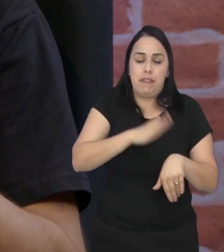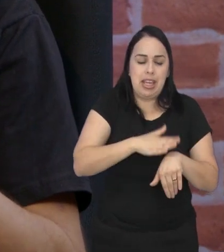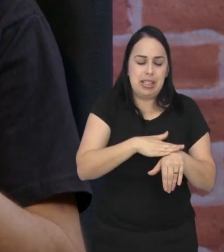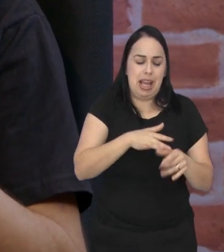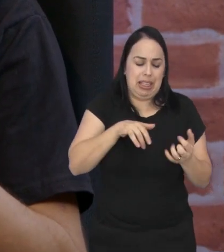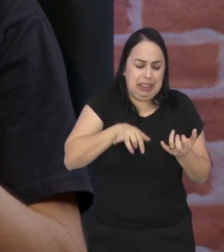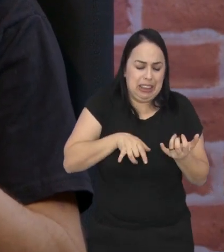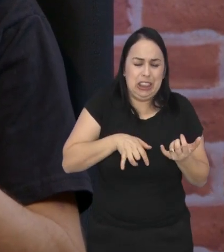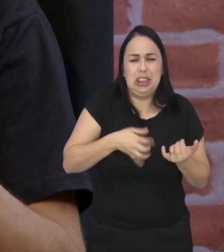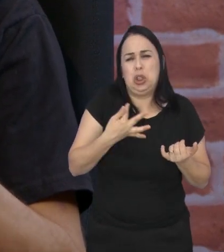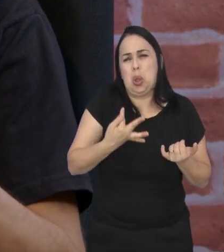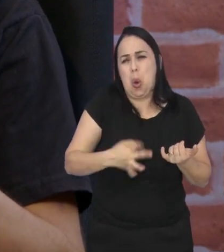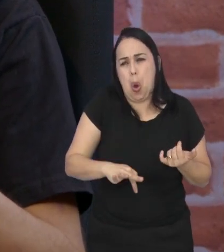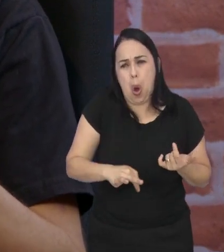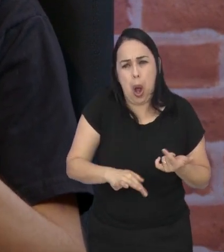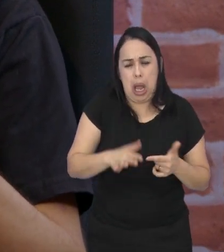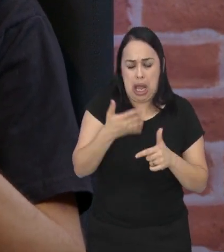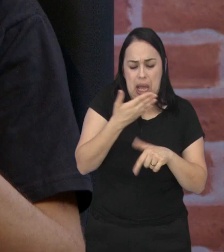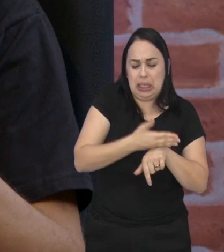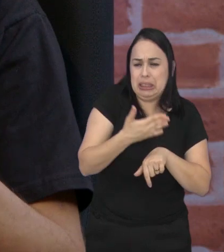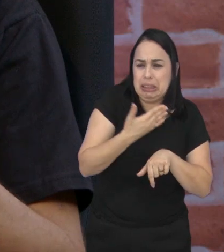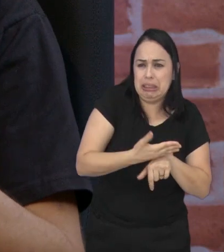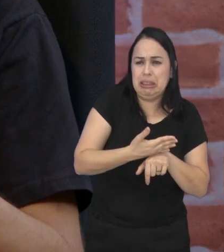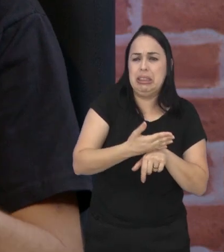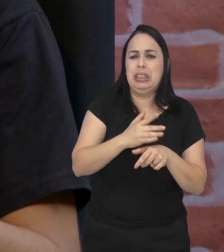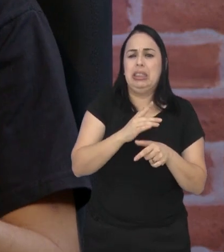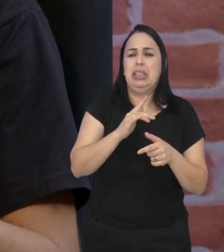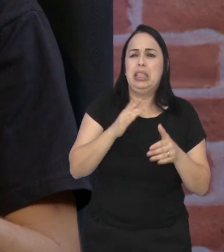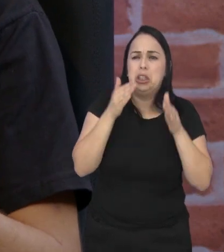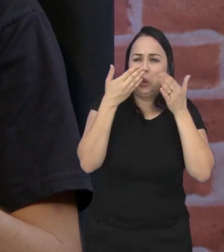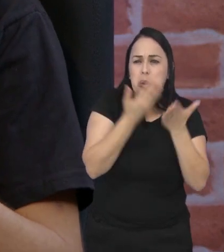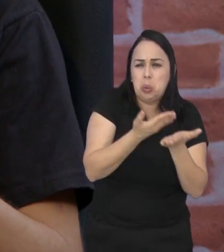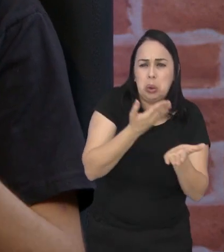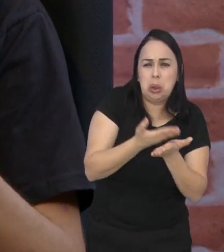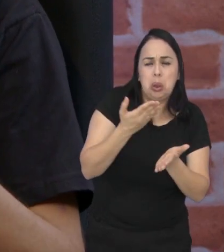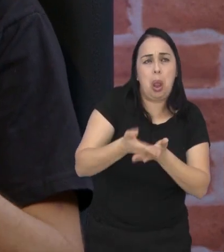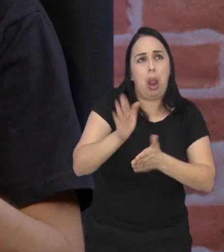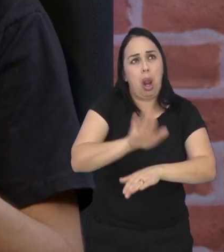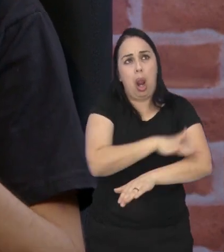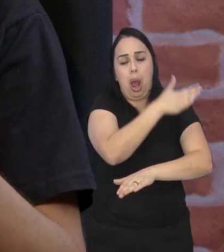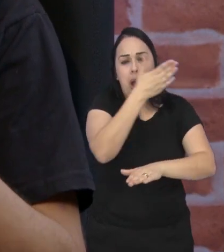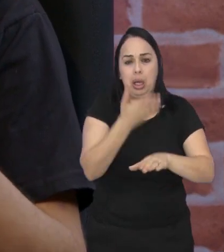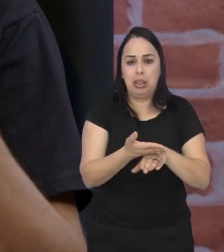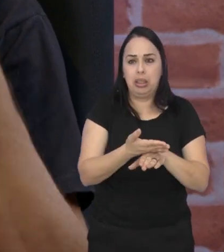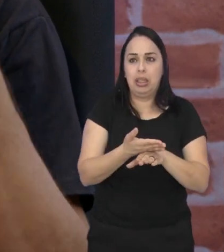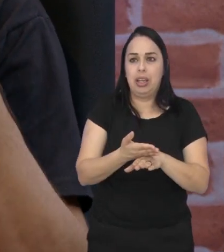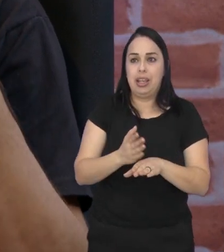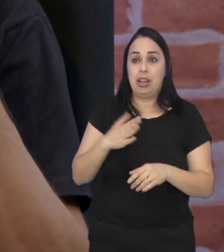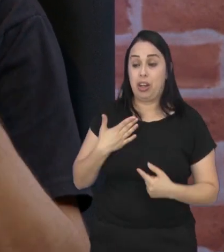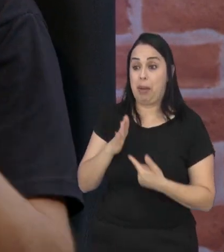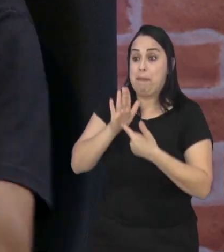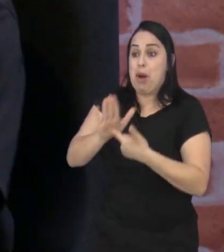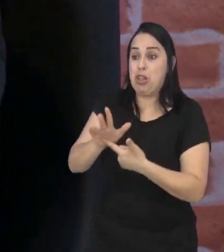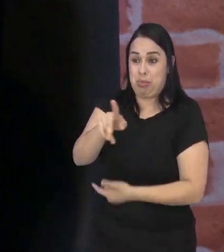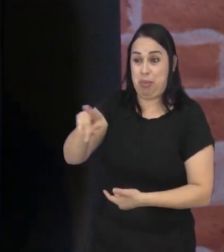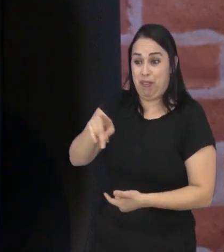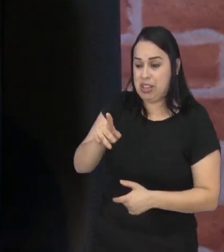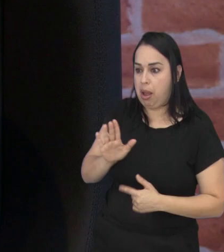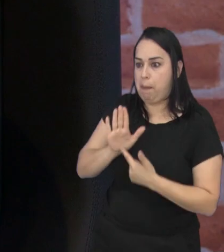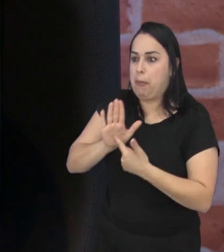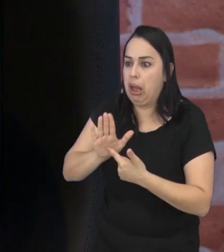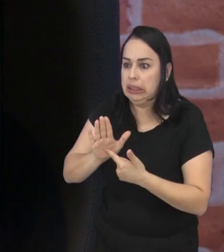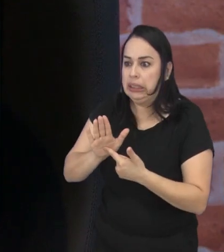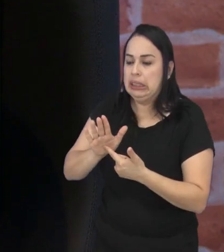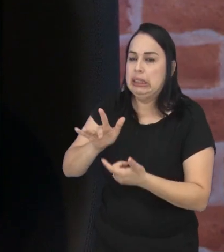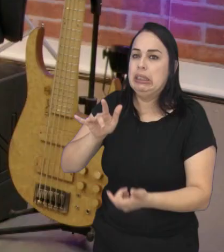eu tô fazendo. E aí dói a mão, o exercício não sai. Aí você se dedica, estuda horas e horas e horas em casa, quando você chega na frente do professor